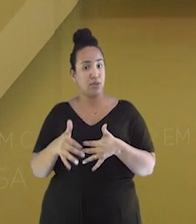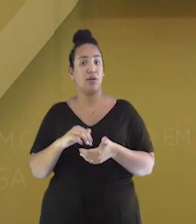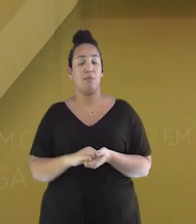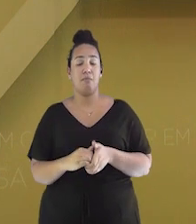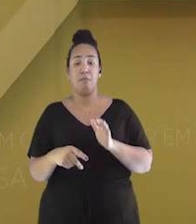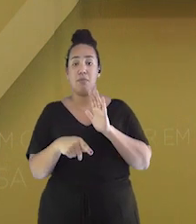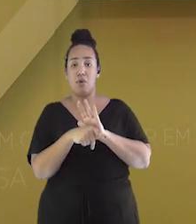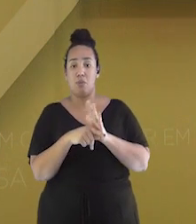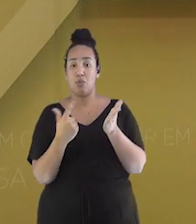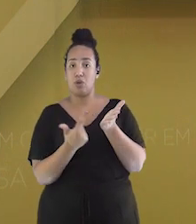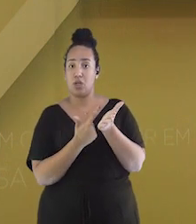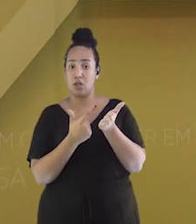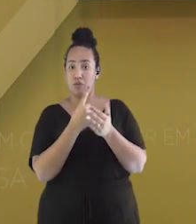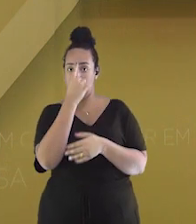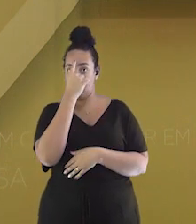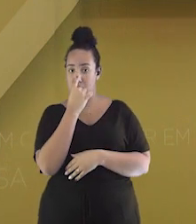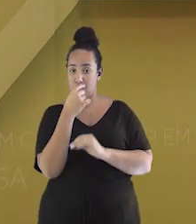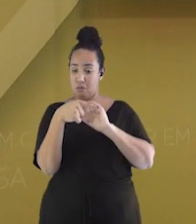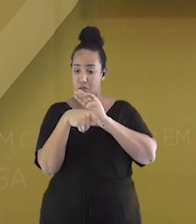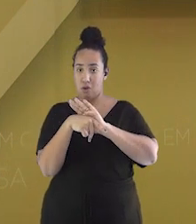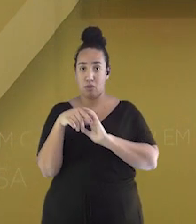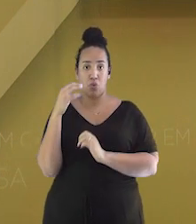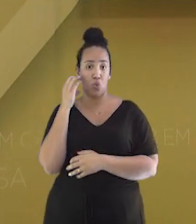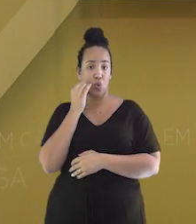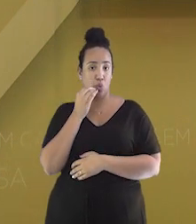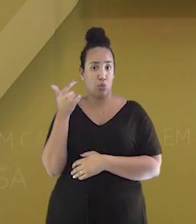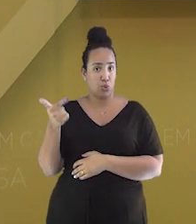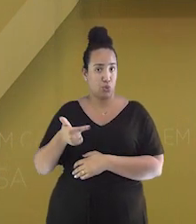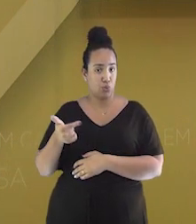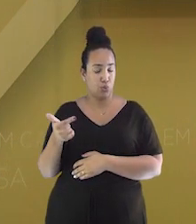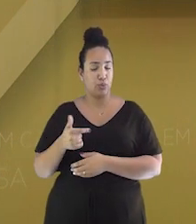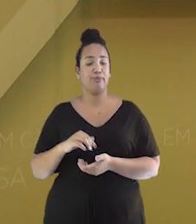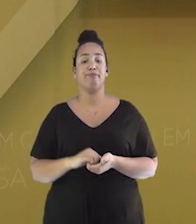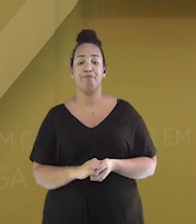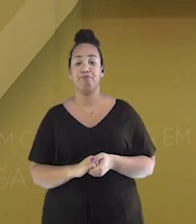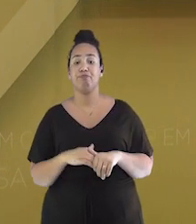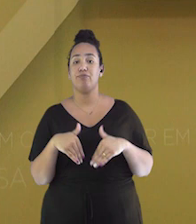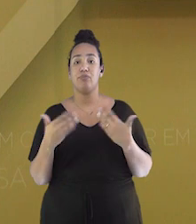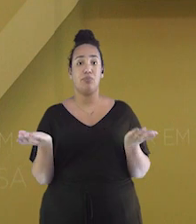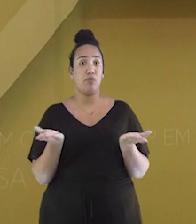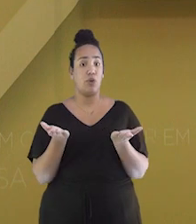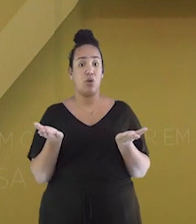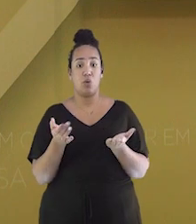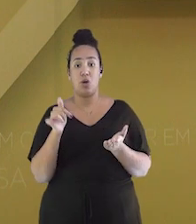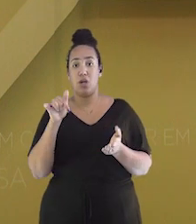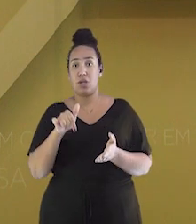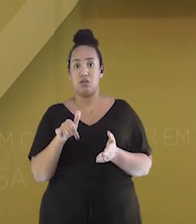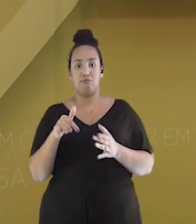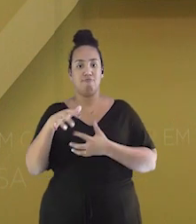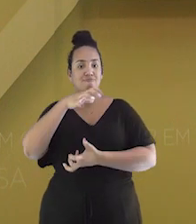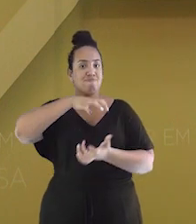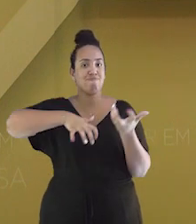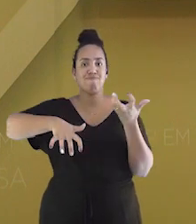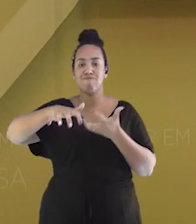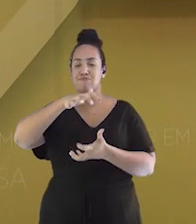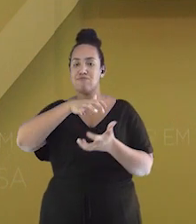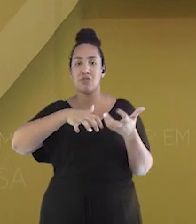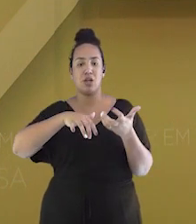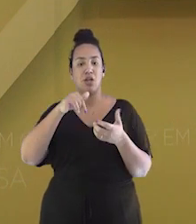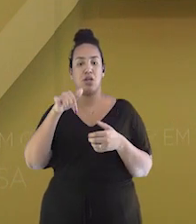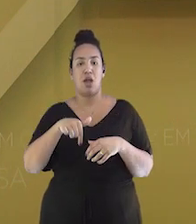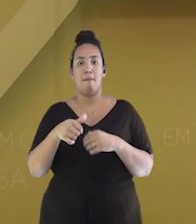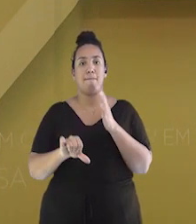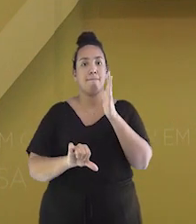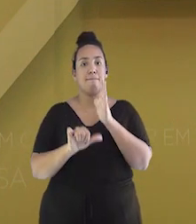perfil biográfico de Dom Pedro II. A maré abolicionista tornou-se irresistível, transformando-se no primeiro